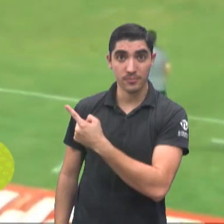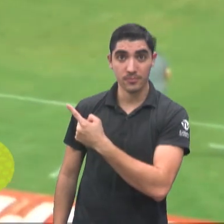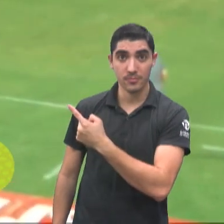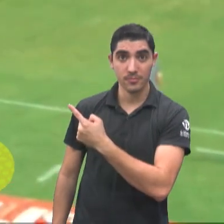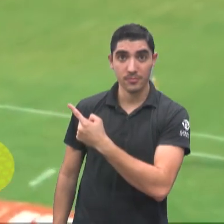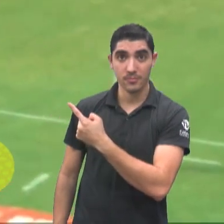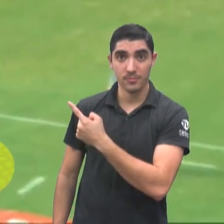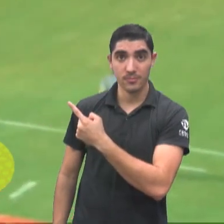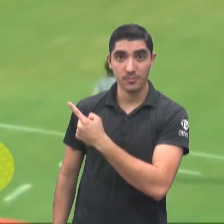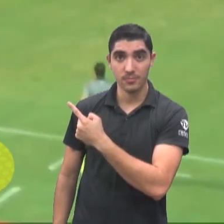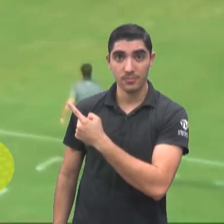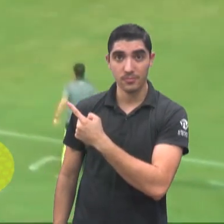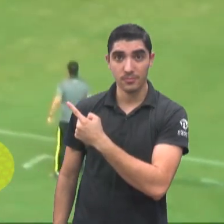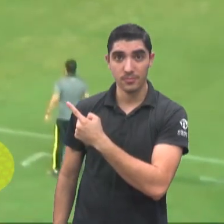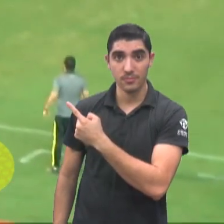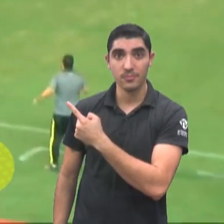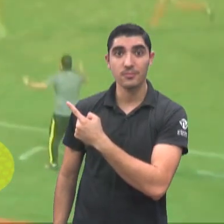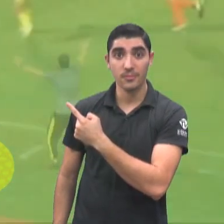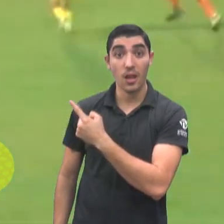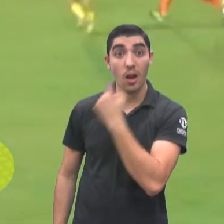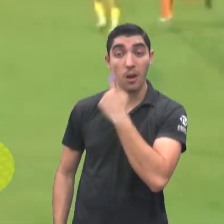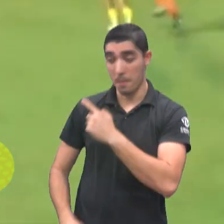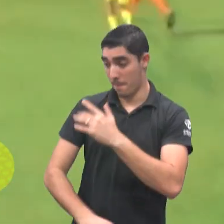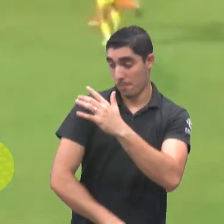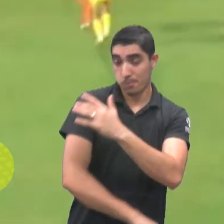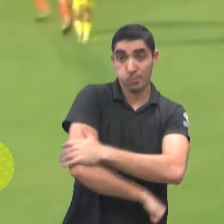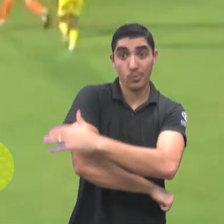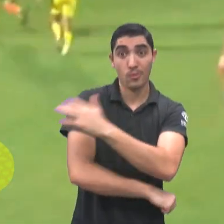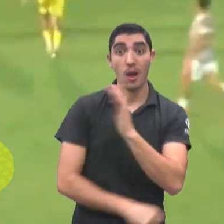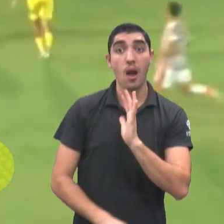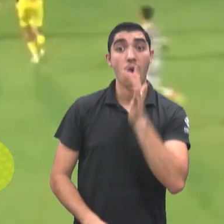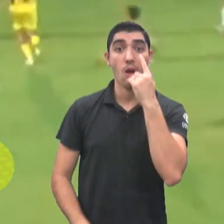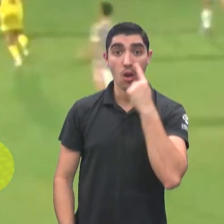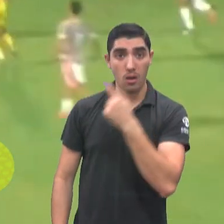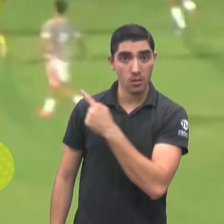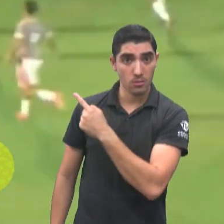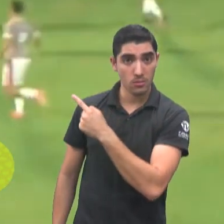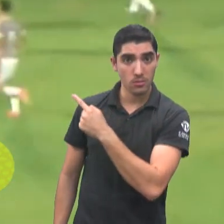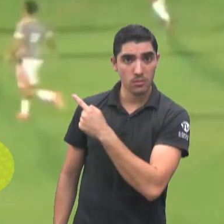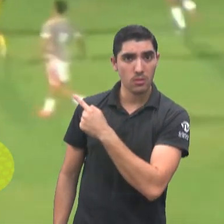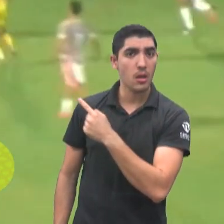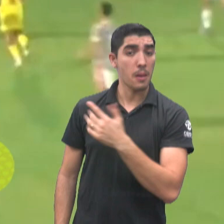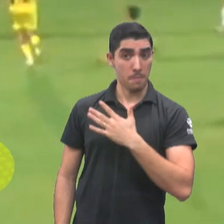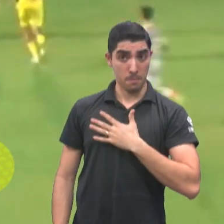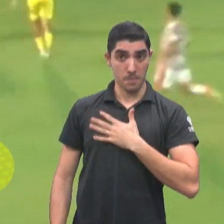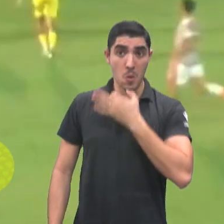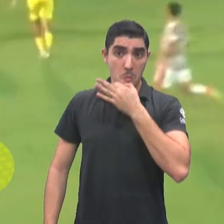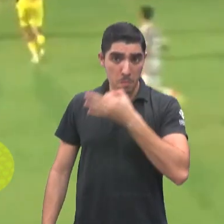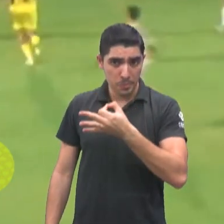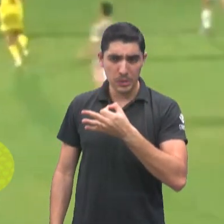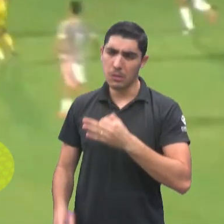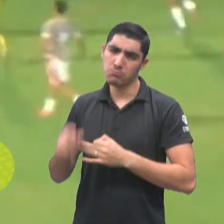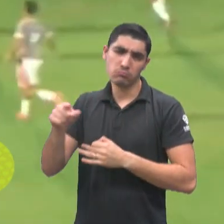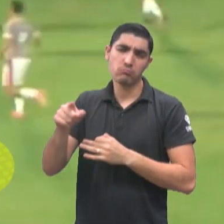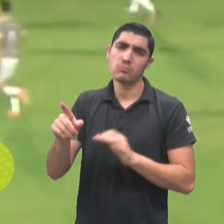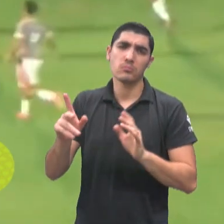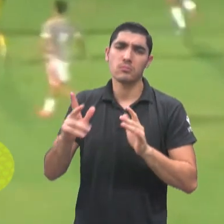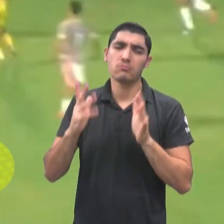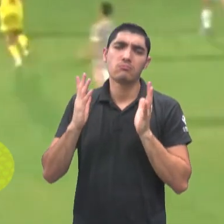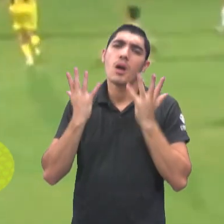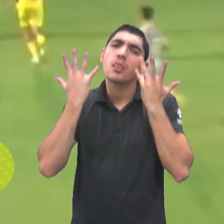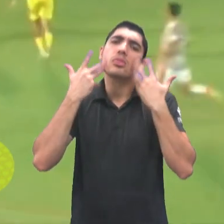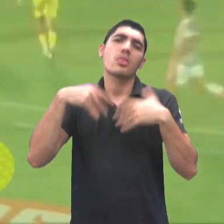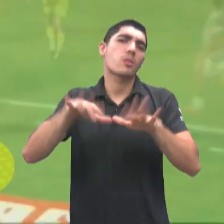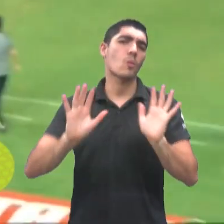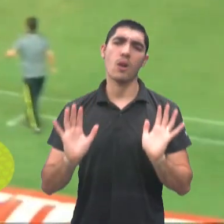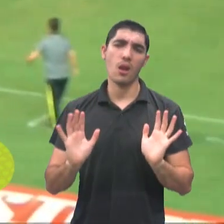ali no ombro, no braço do seu companheiro. Para mim, Bruno, completamente involuntário. Você não tem nenhuma menção do jogador querer